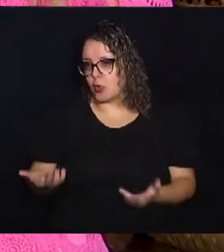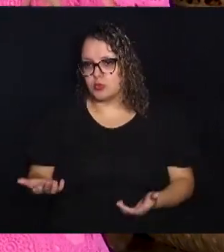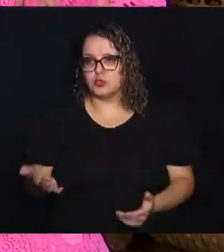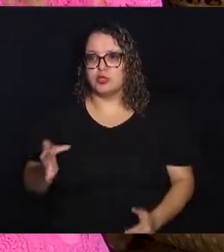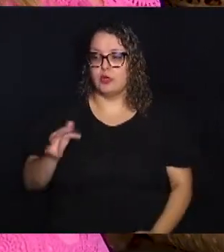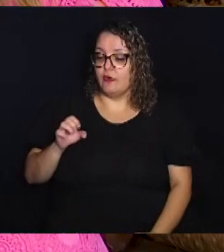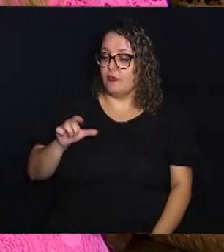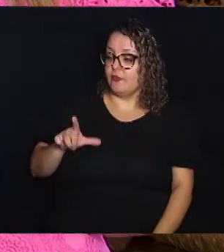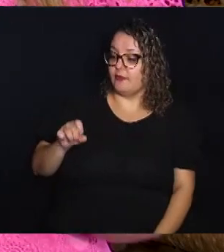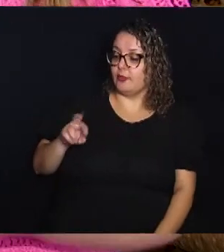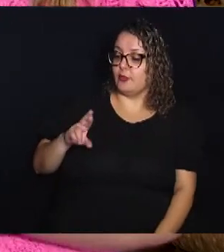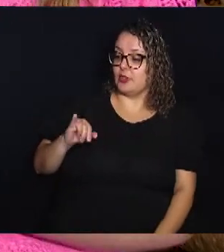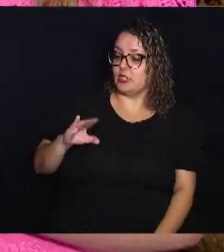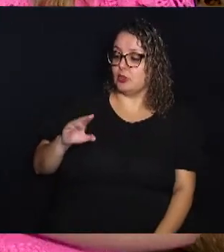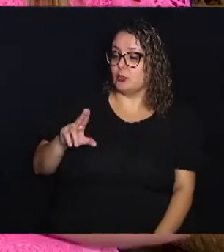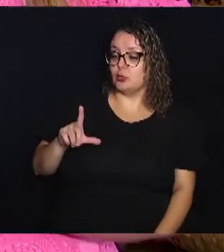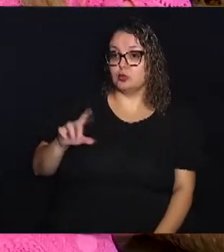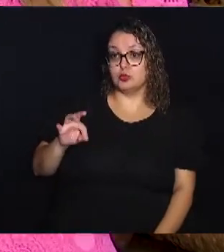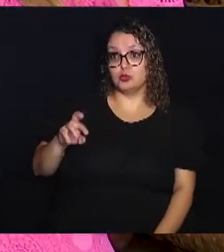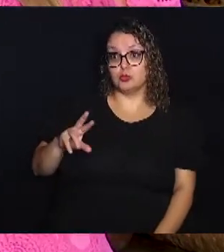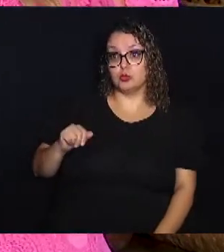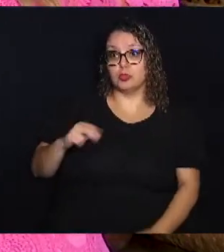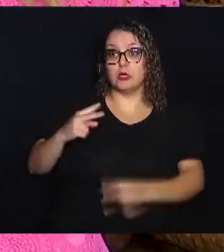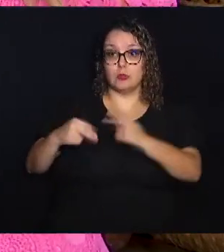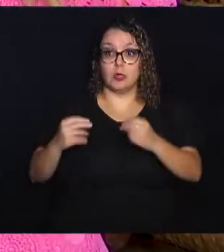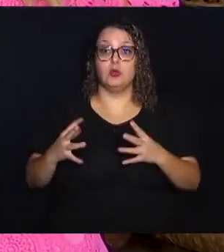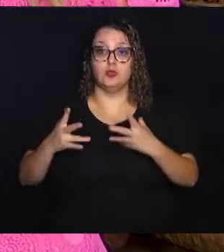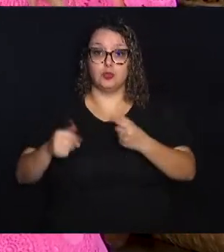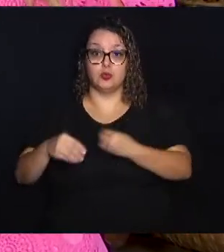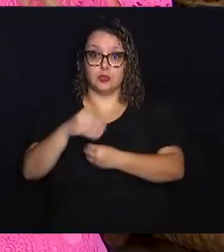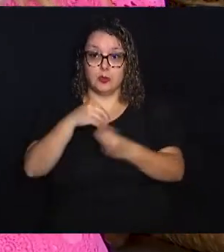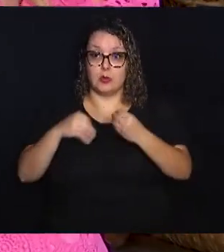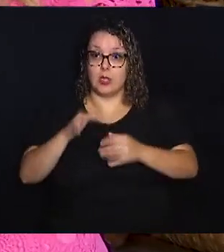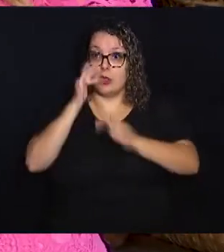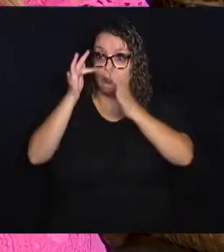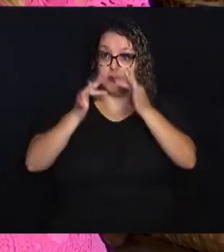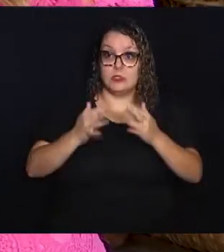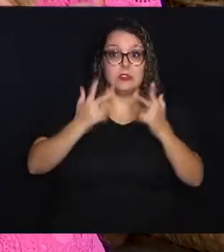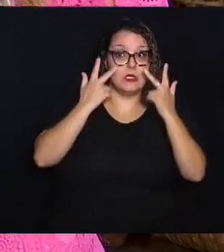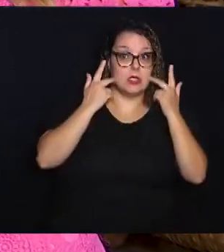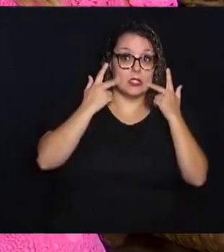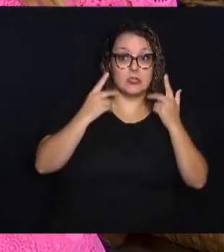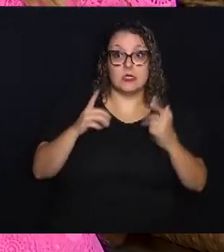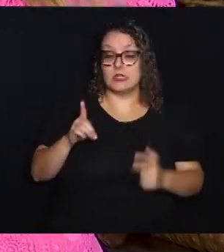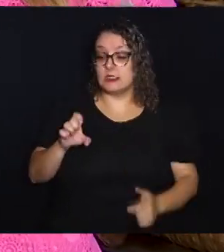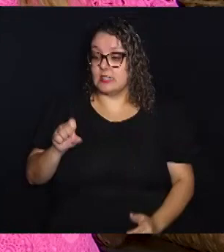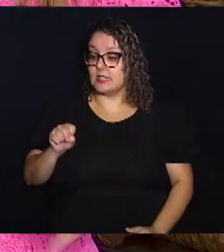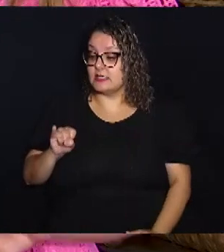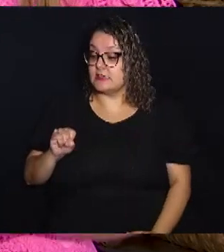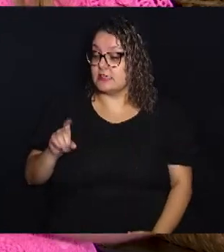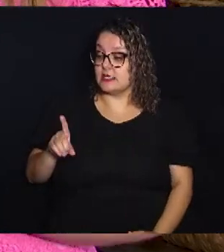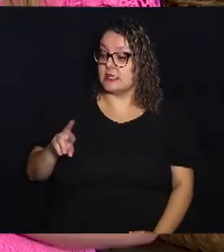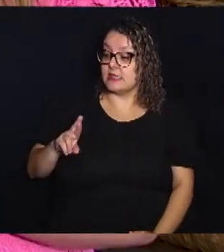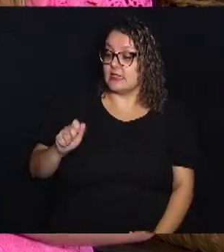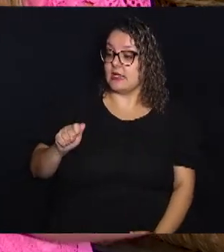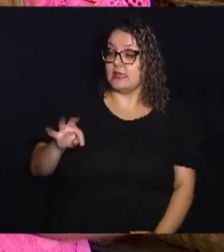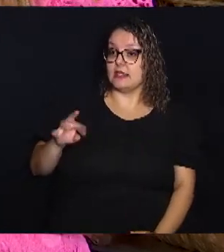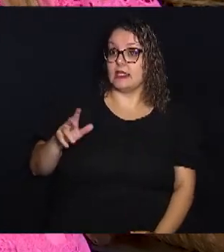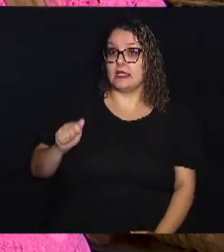seguir floricultura para presentes, tudo que envolve flores, flores naturais, desidratadas,